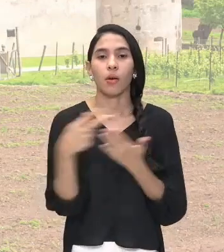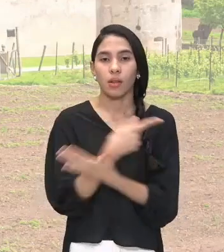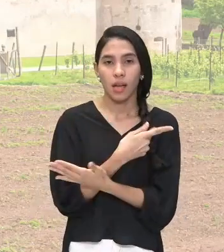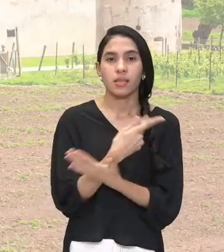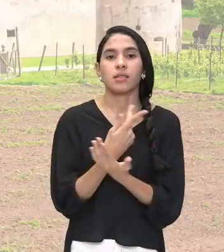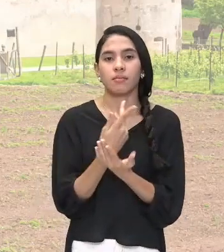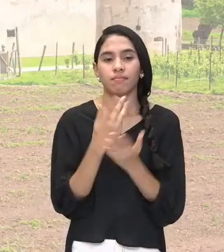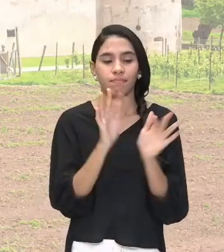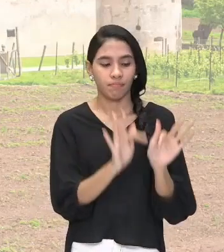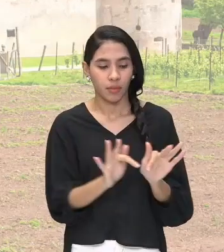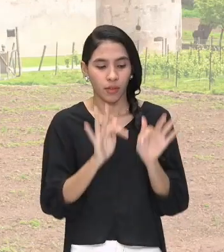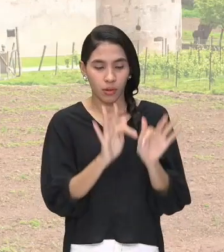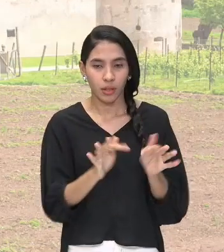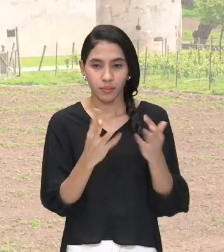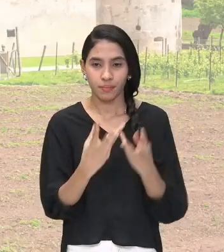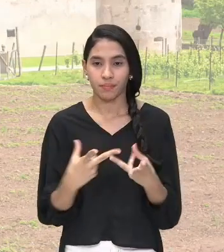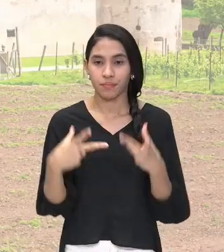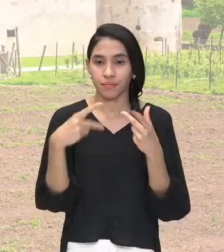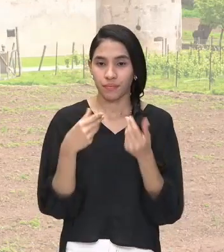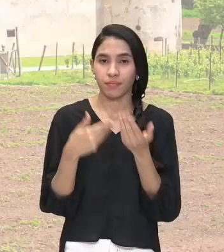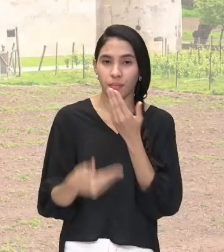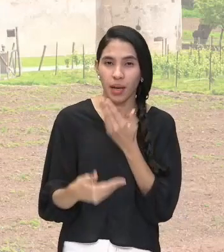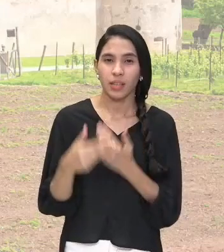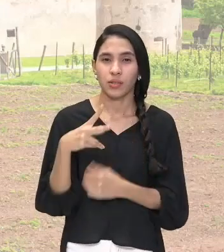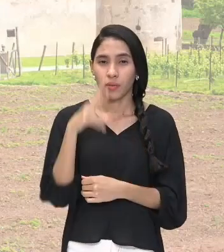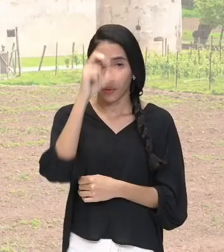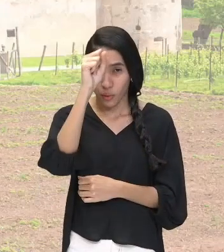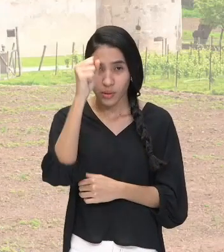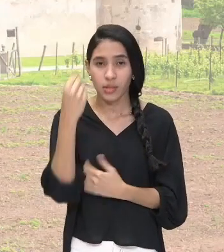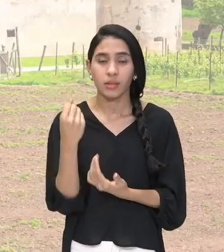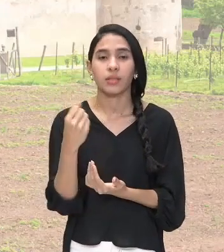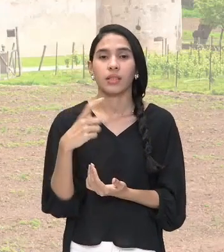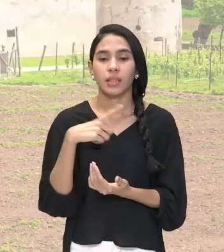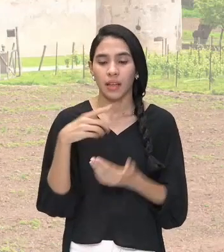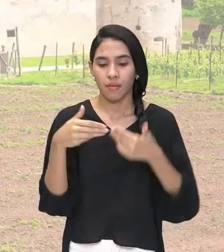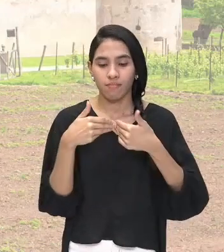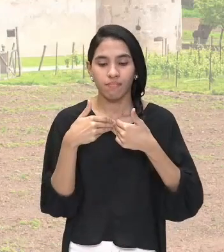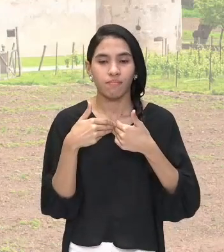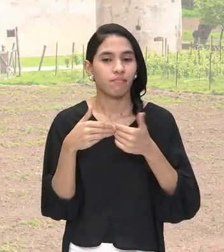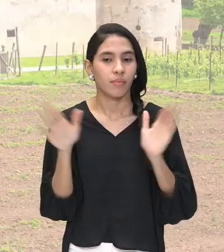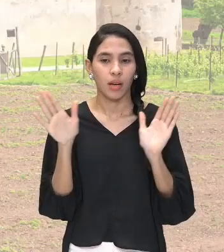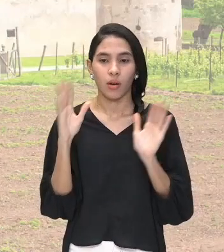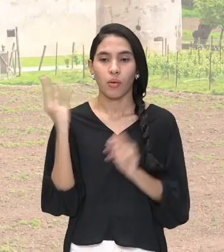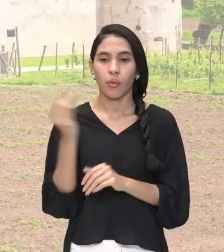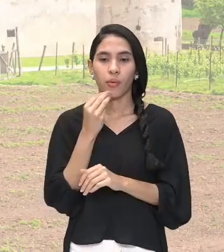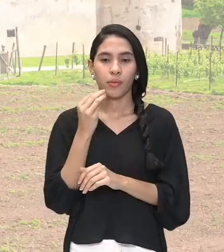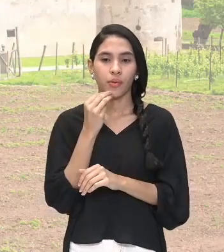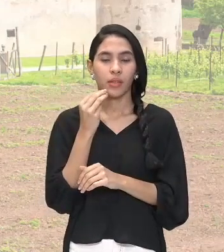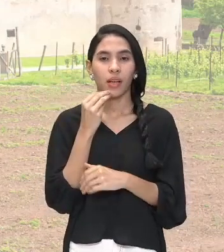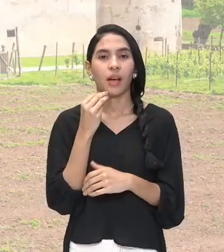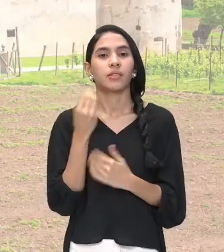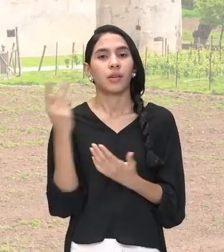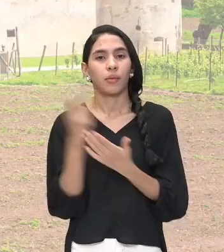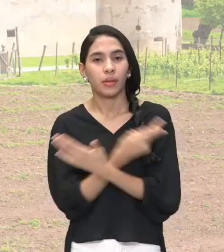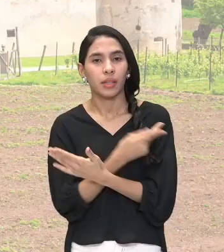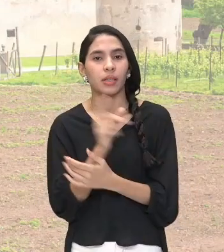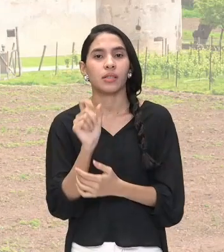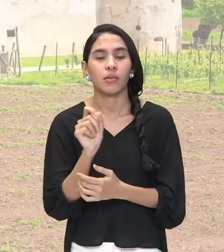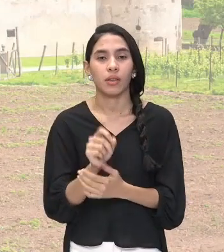esse enfraquecimento, esse declínio, abre brecha, abre oportunidade para que ocorra